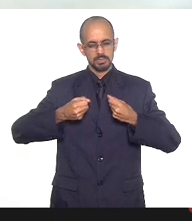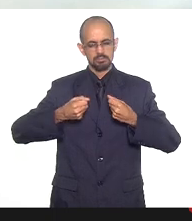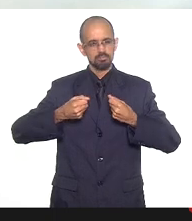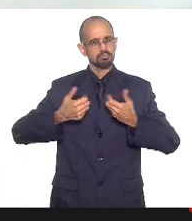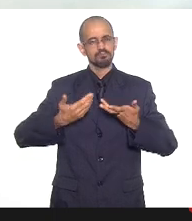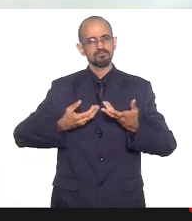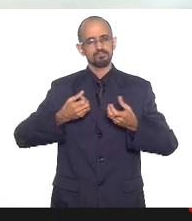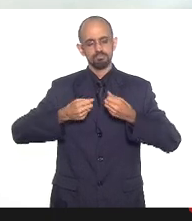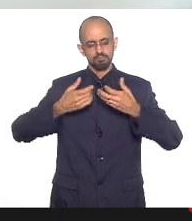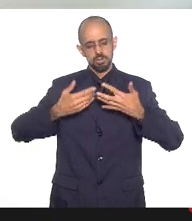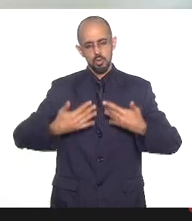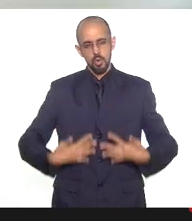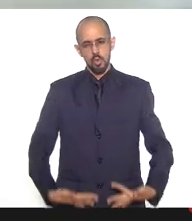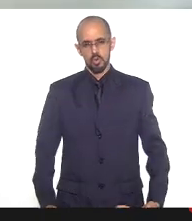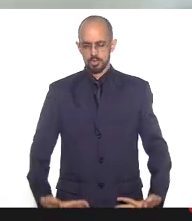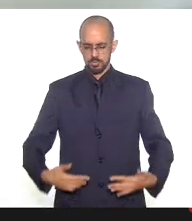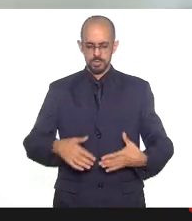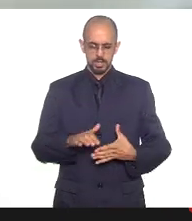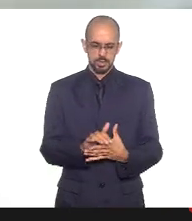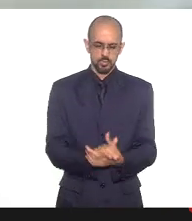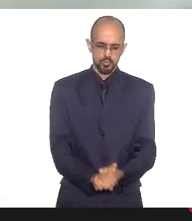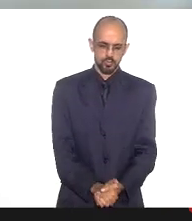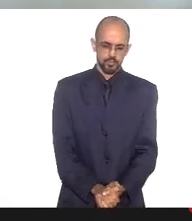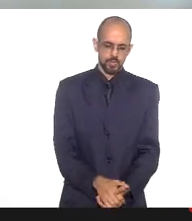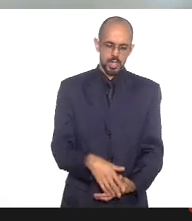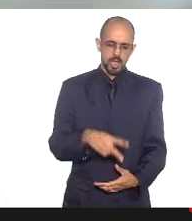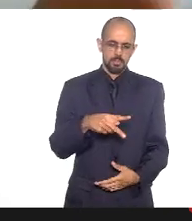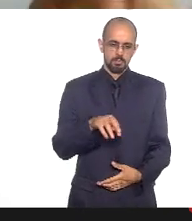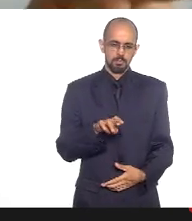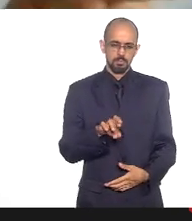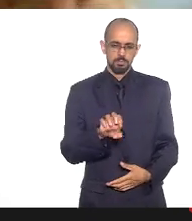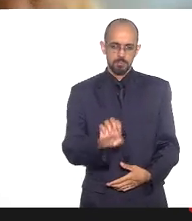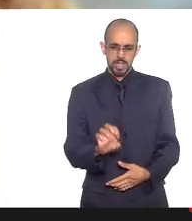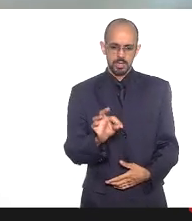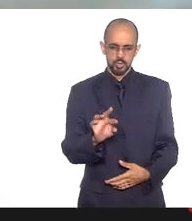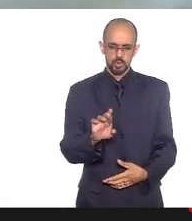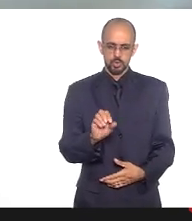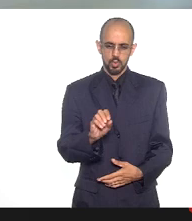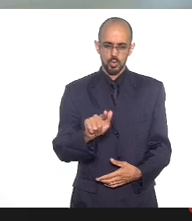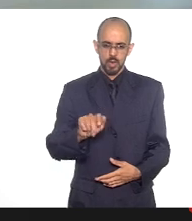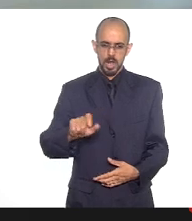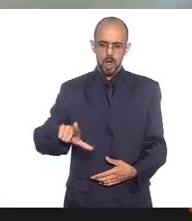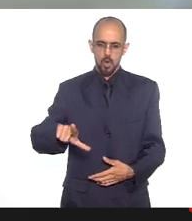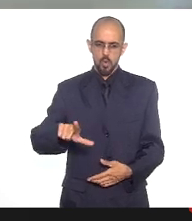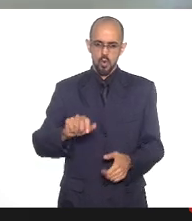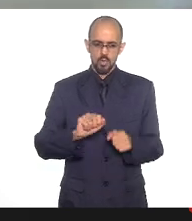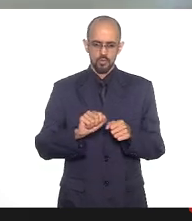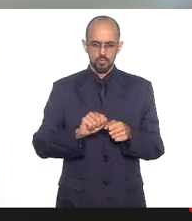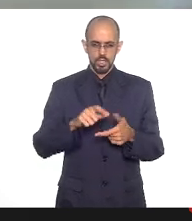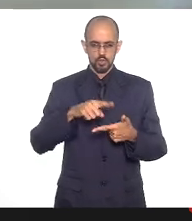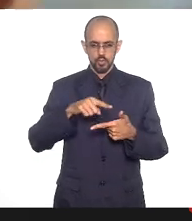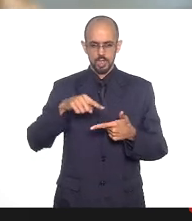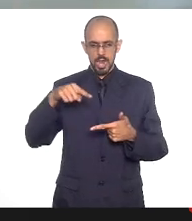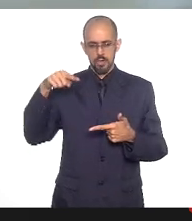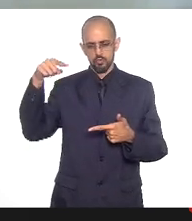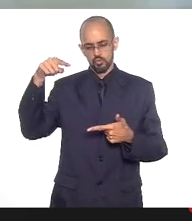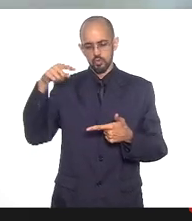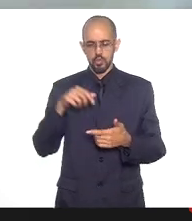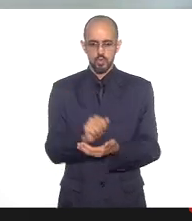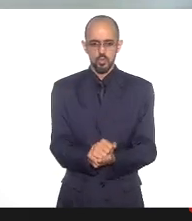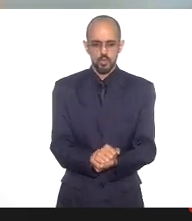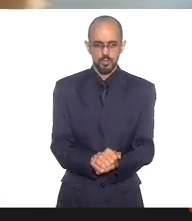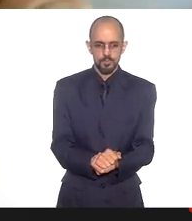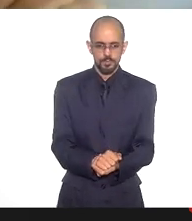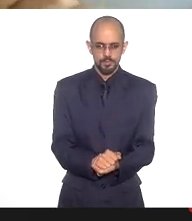foi maior detalhe. Petrogal fez um gráfico, né? Estou falando aí com o doutor Mauro